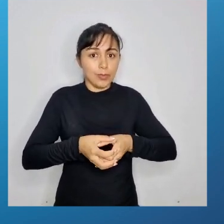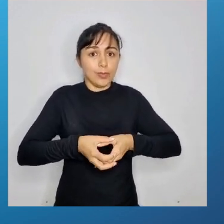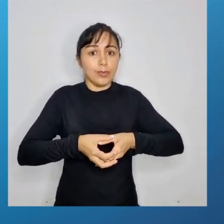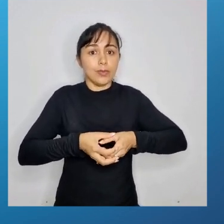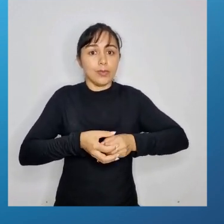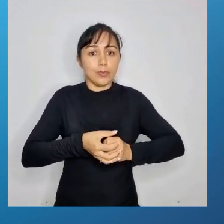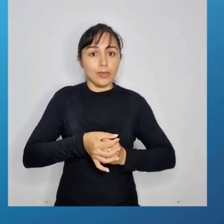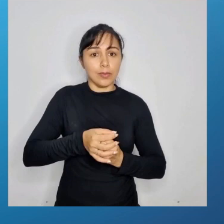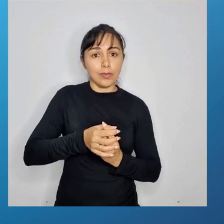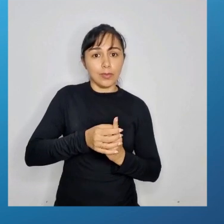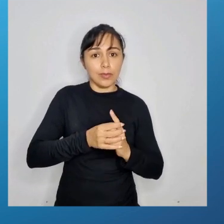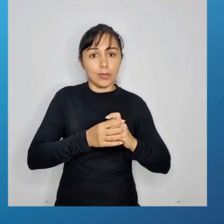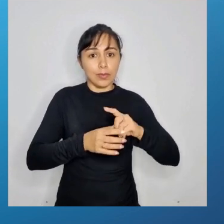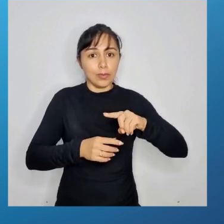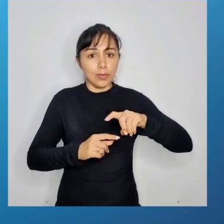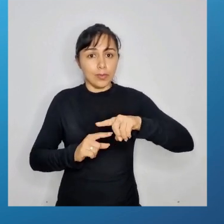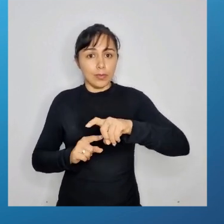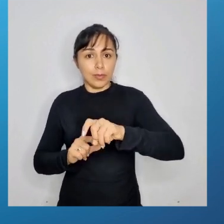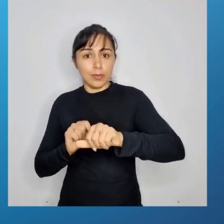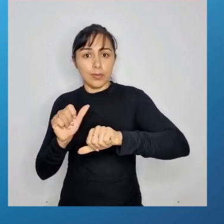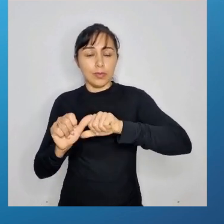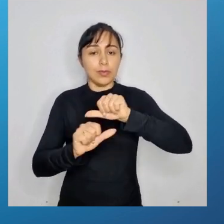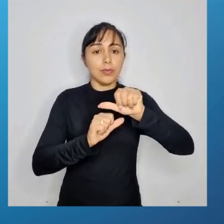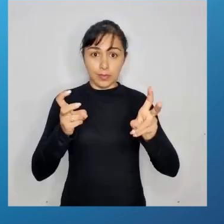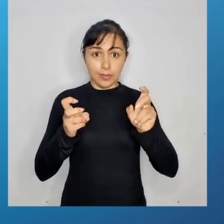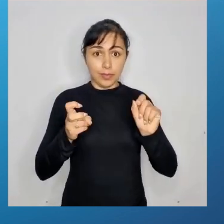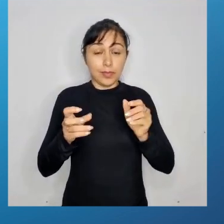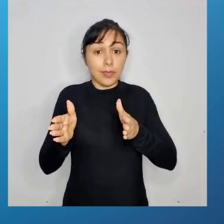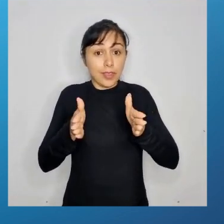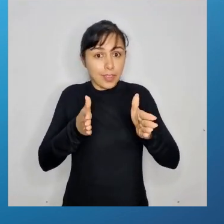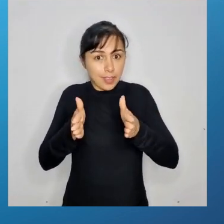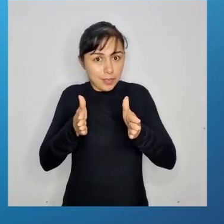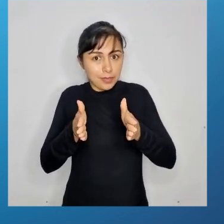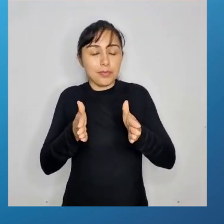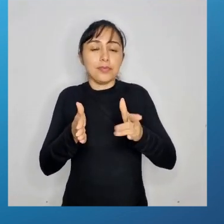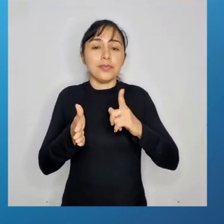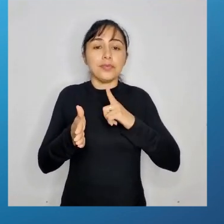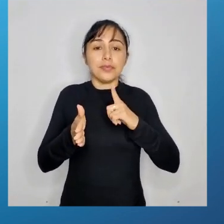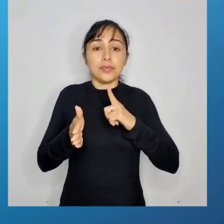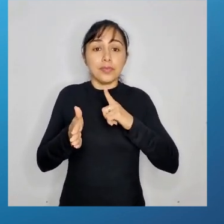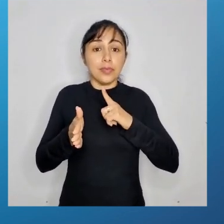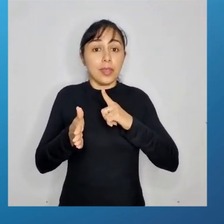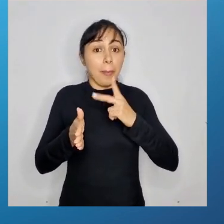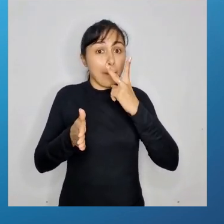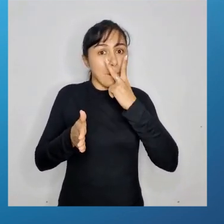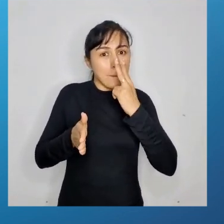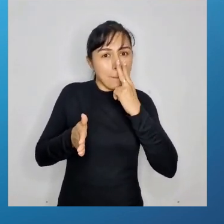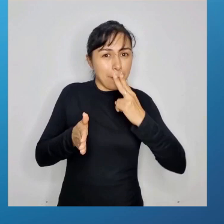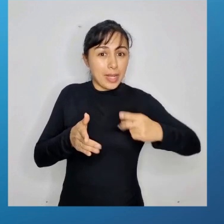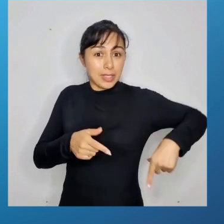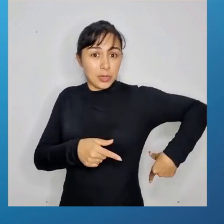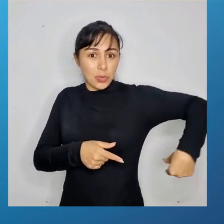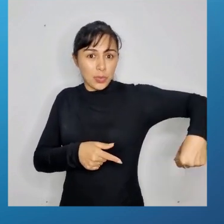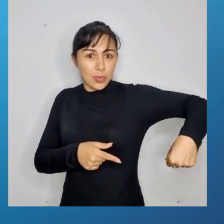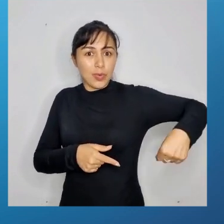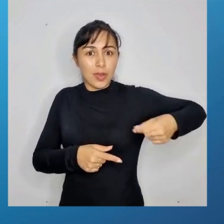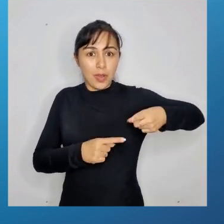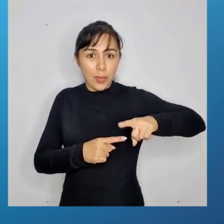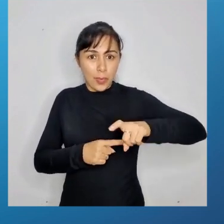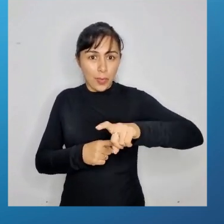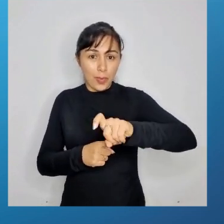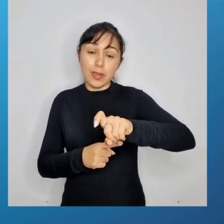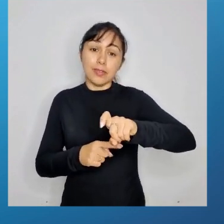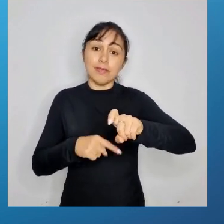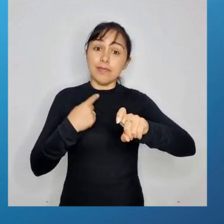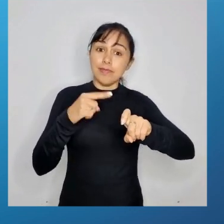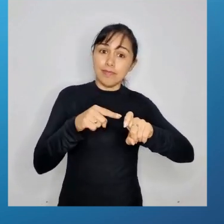adulta completa dos sapos. Perceba que na fase intermediária nós temos uma microcauda ali, né? Representada por esses organismos, mas depois